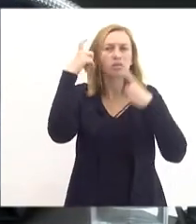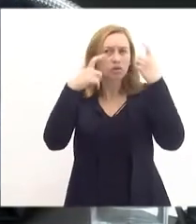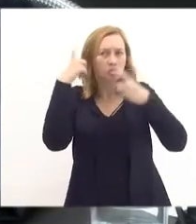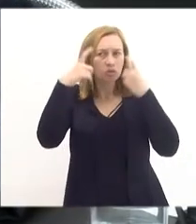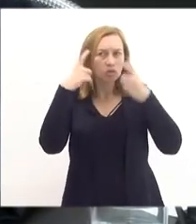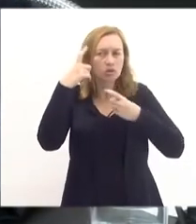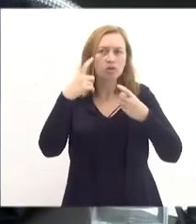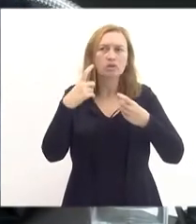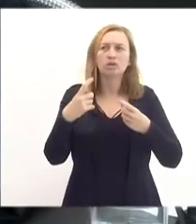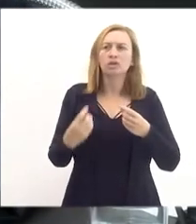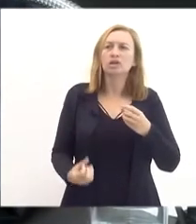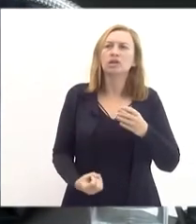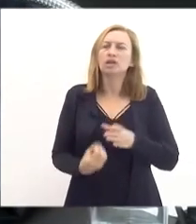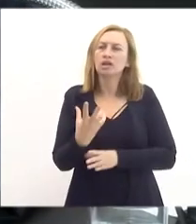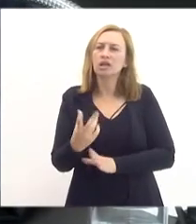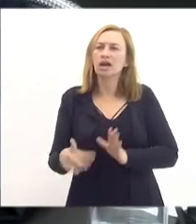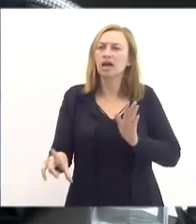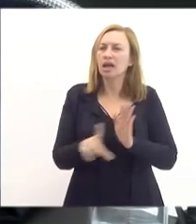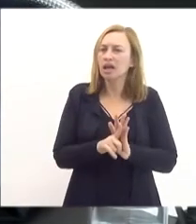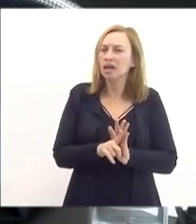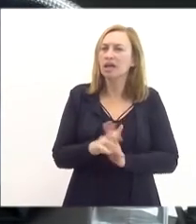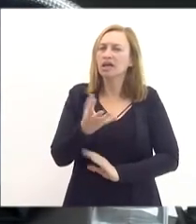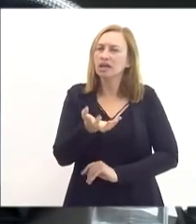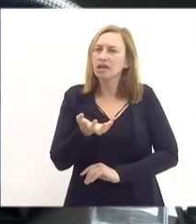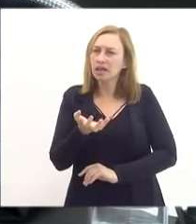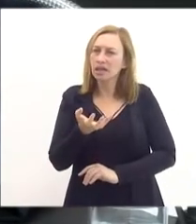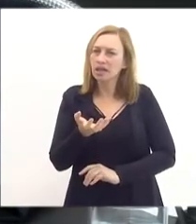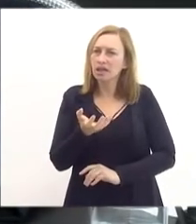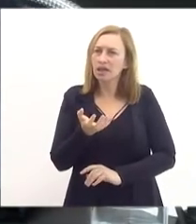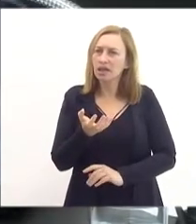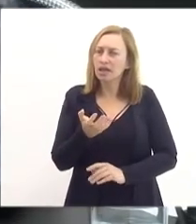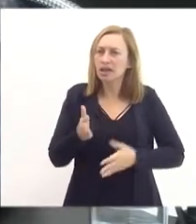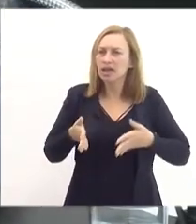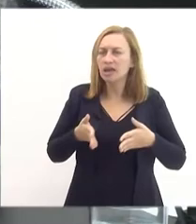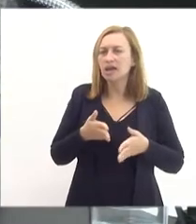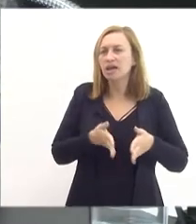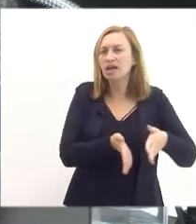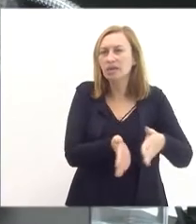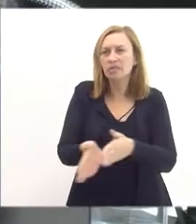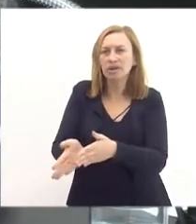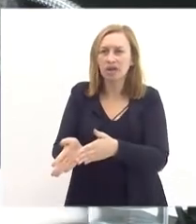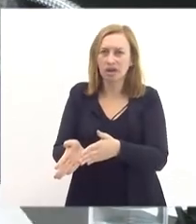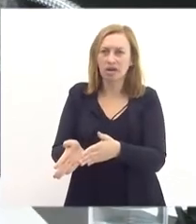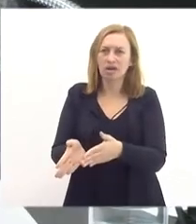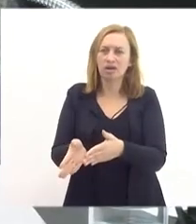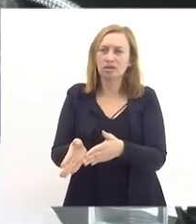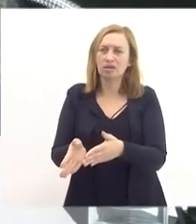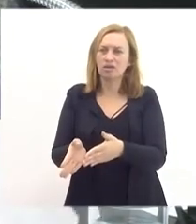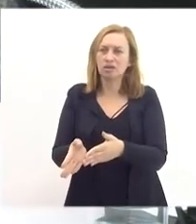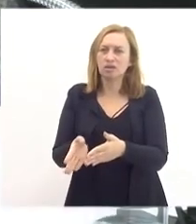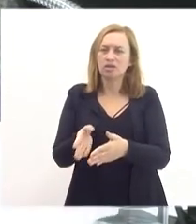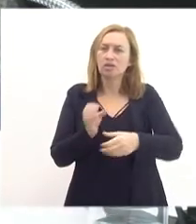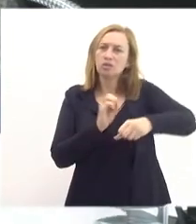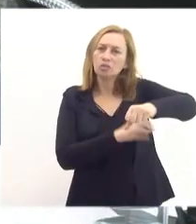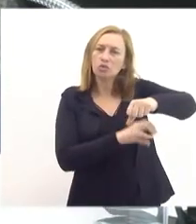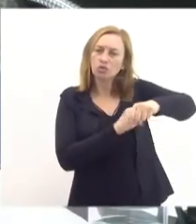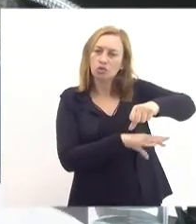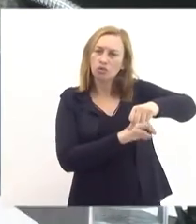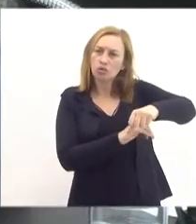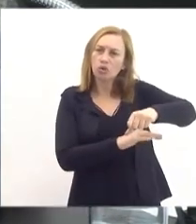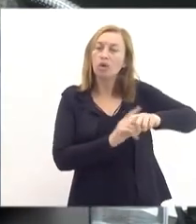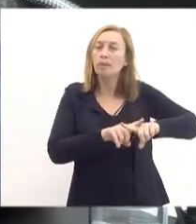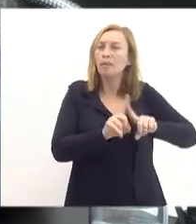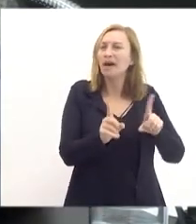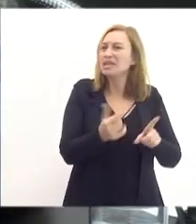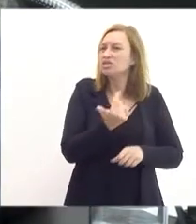do legislador em querer destinar, né, alguma coisa para o fundo. Mas a